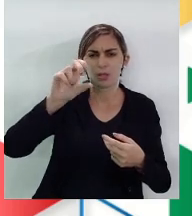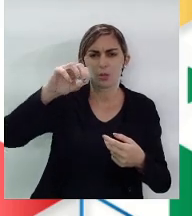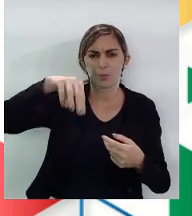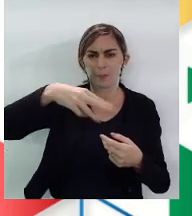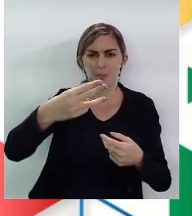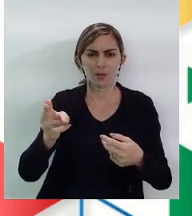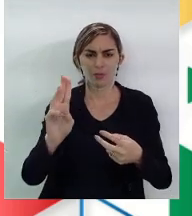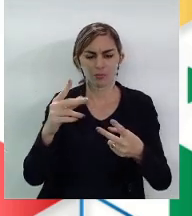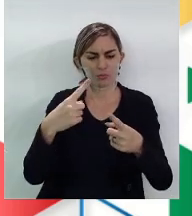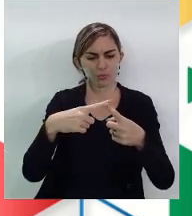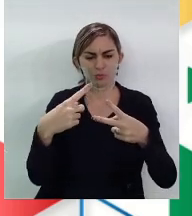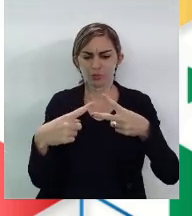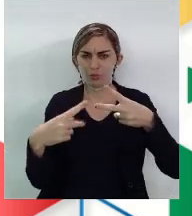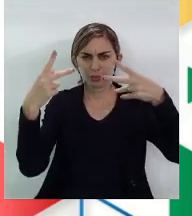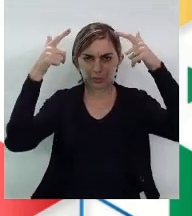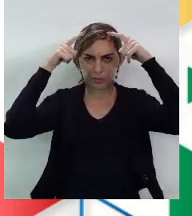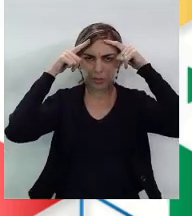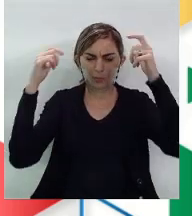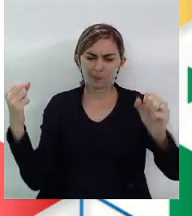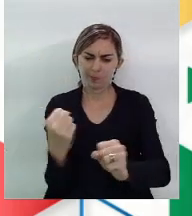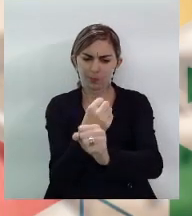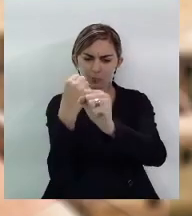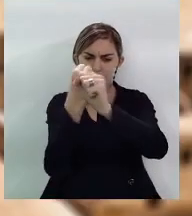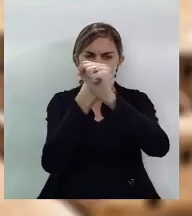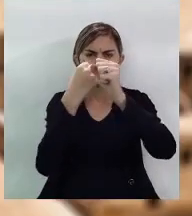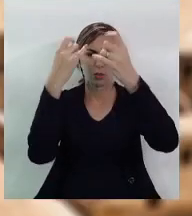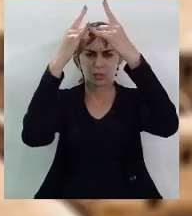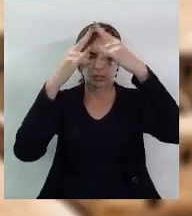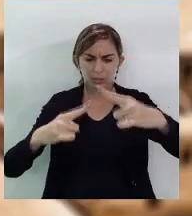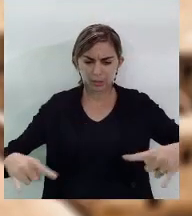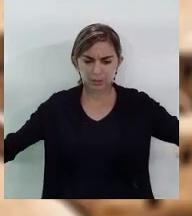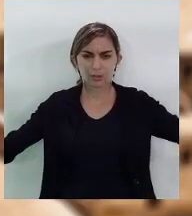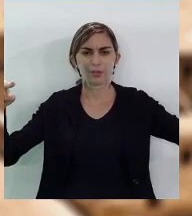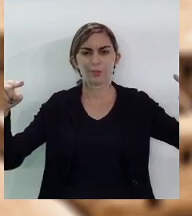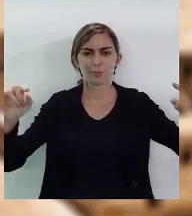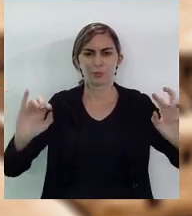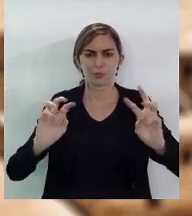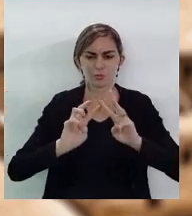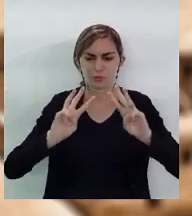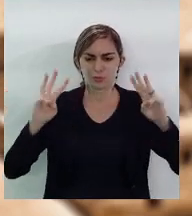o primeiro templo em Jerusalém.